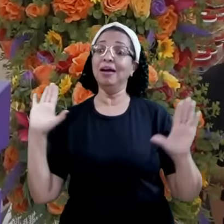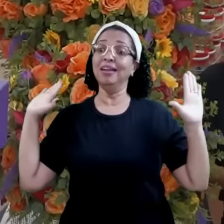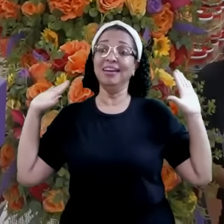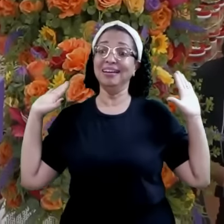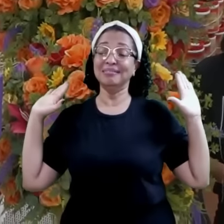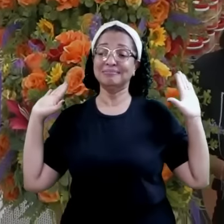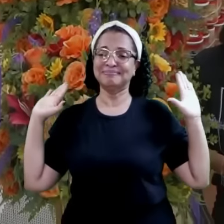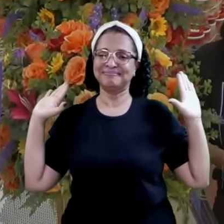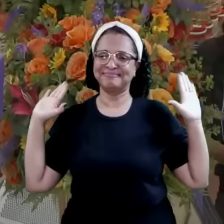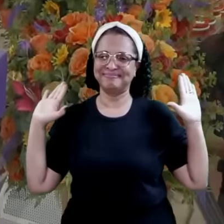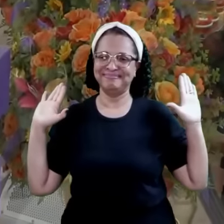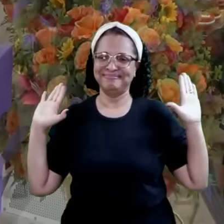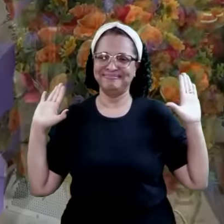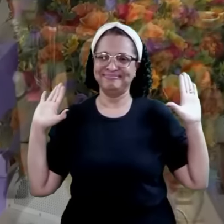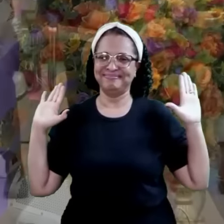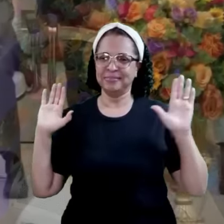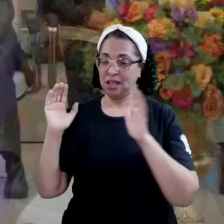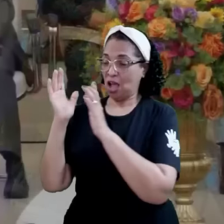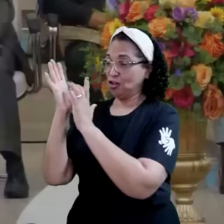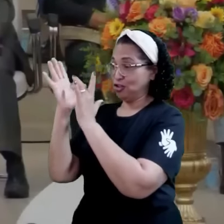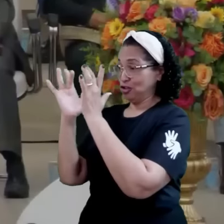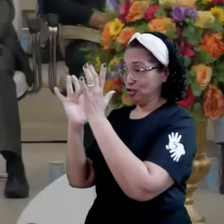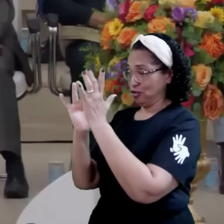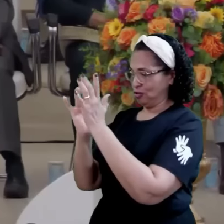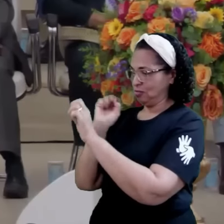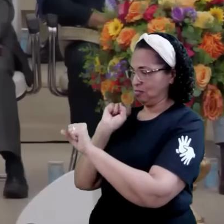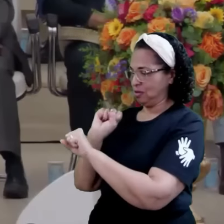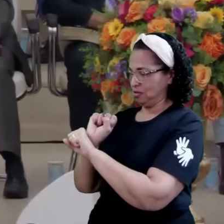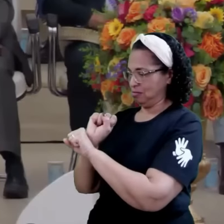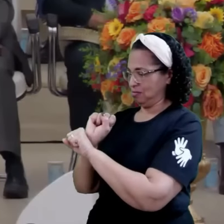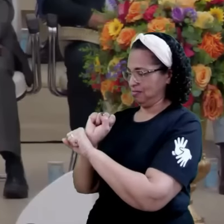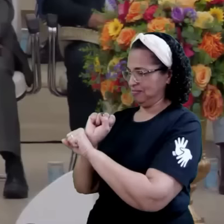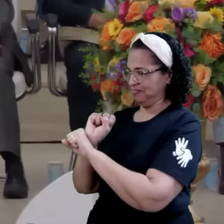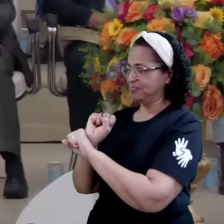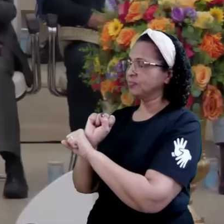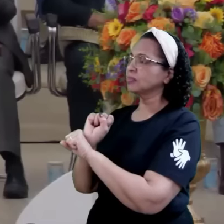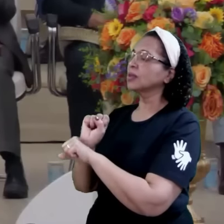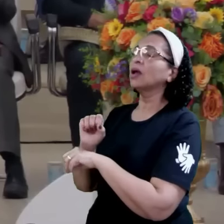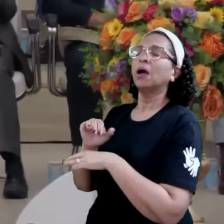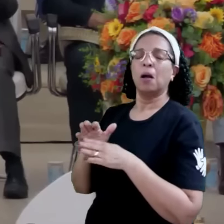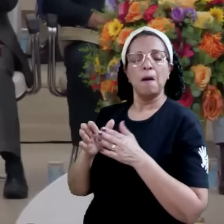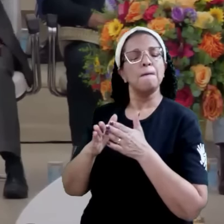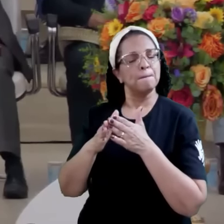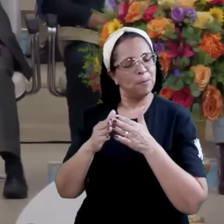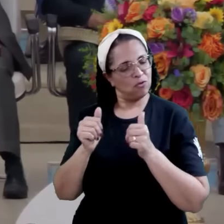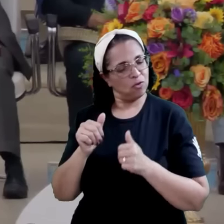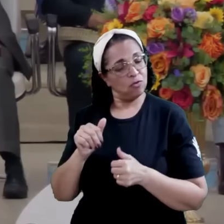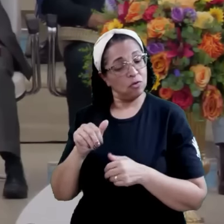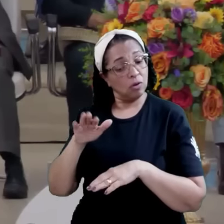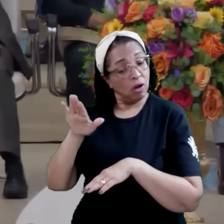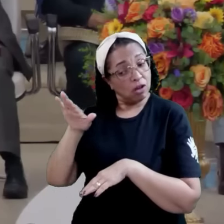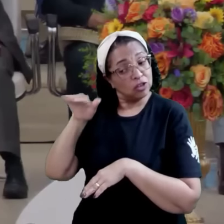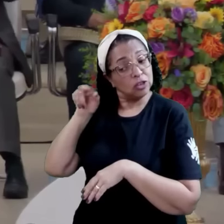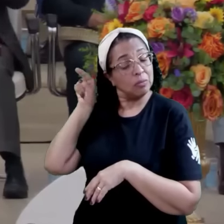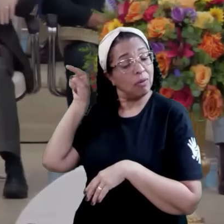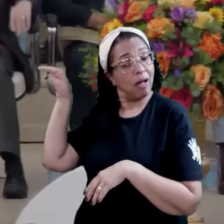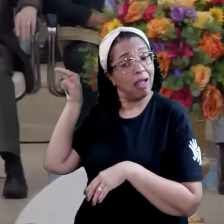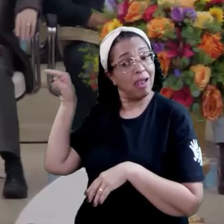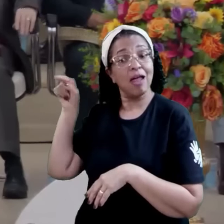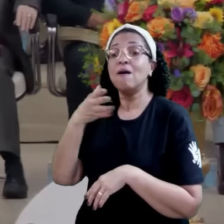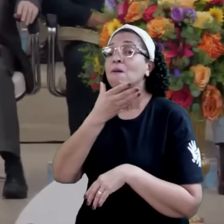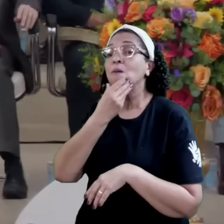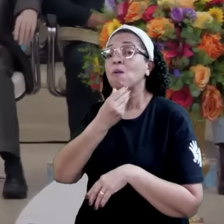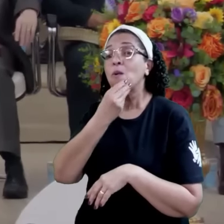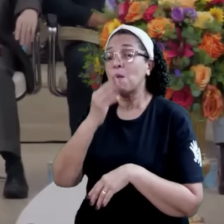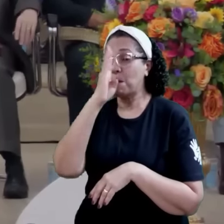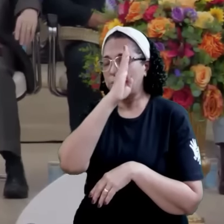que chamasse O Cego e chamar o cego dizendo-lhe amigo T bom ânimo levanta-te porque o